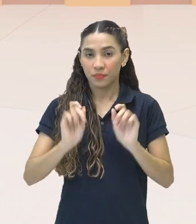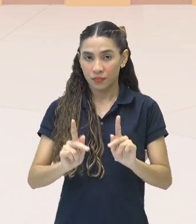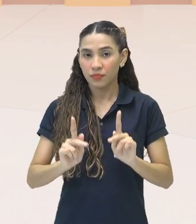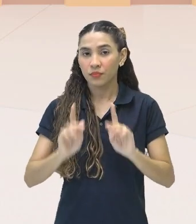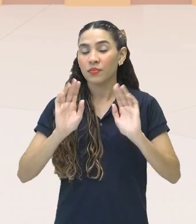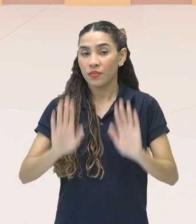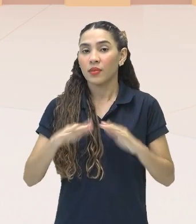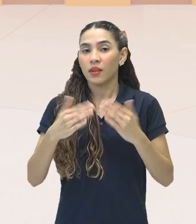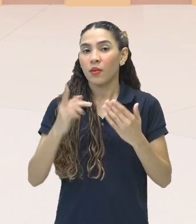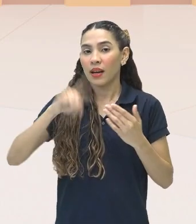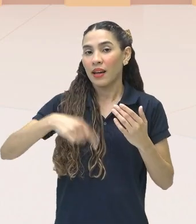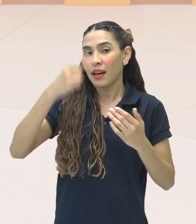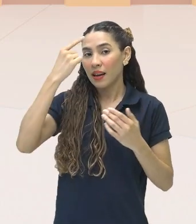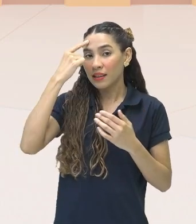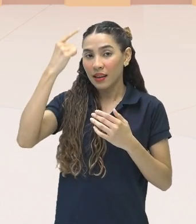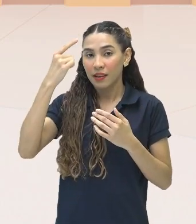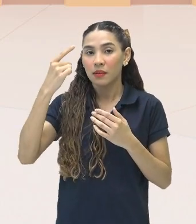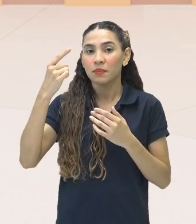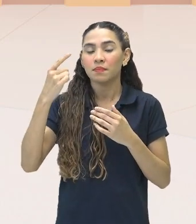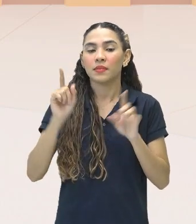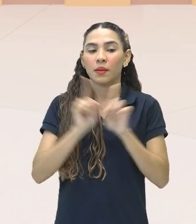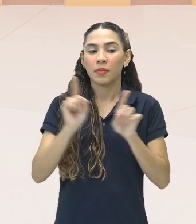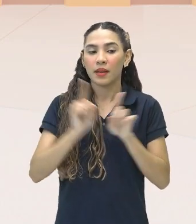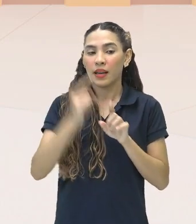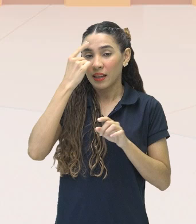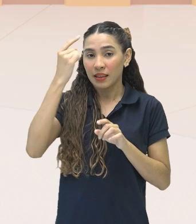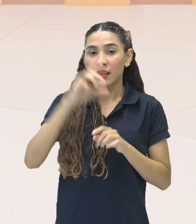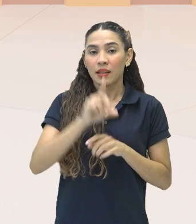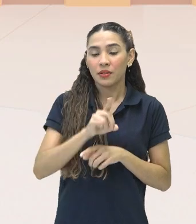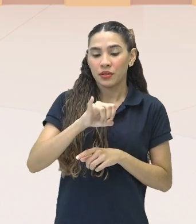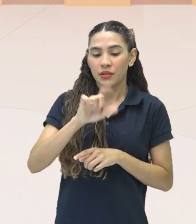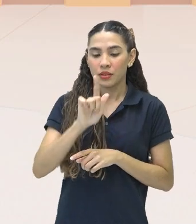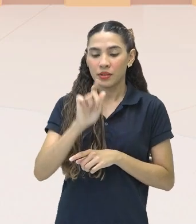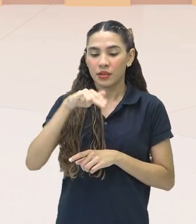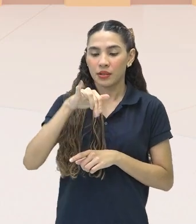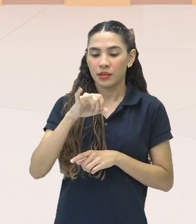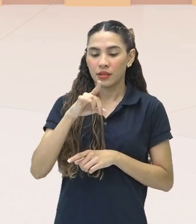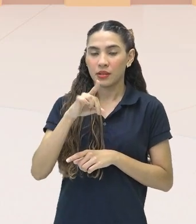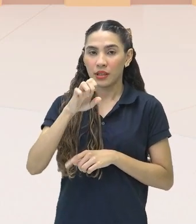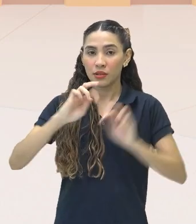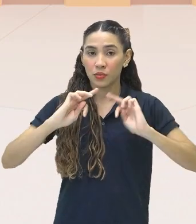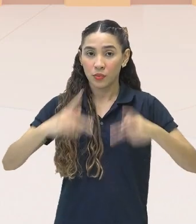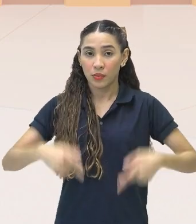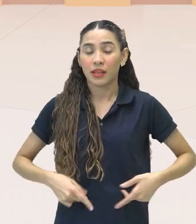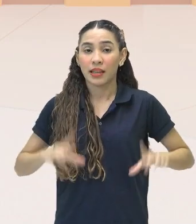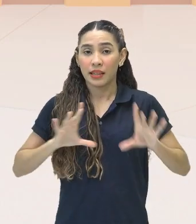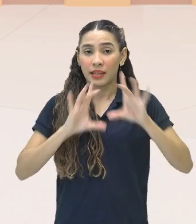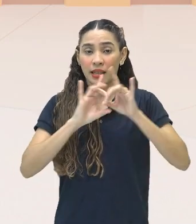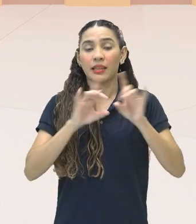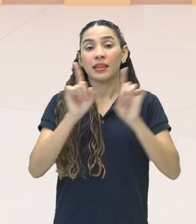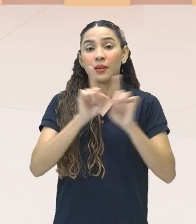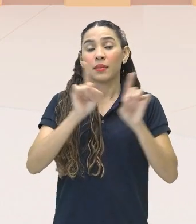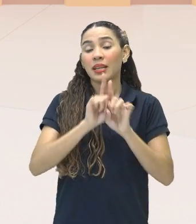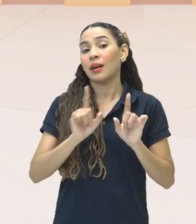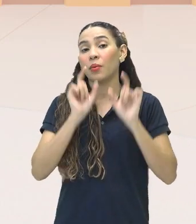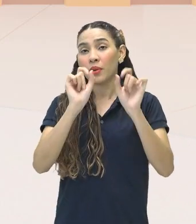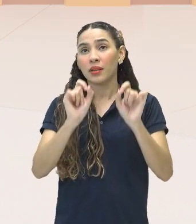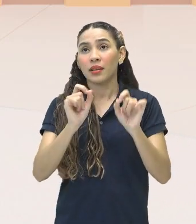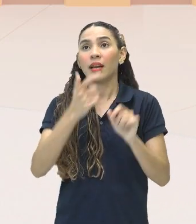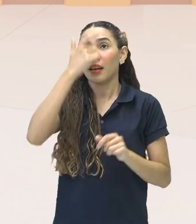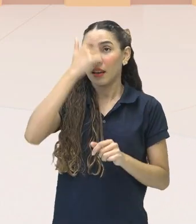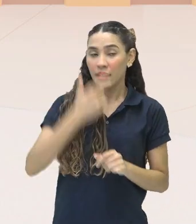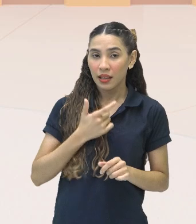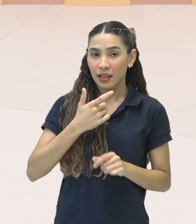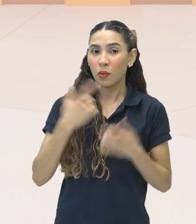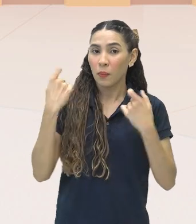Então, é essa a ideia, tá? A ideia de dignidade humana está muito ligada a essa ideia de eu